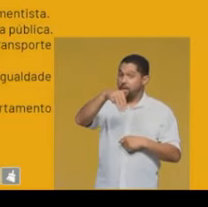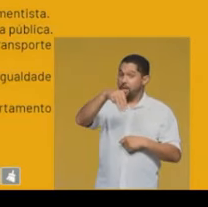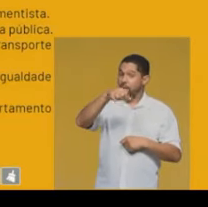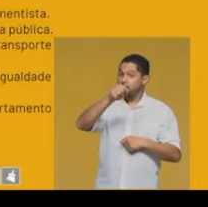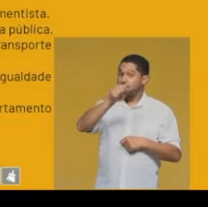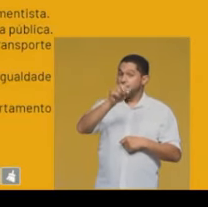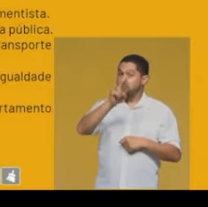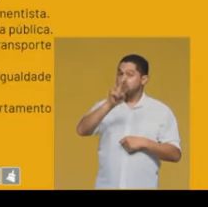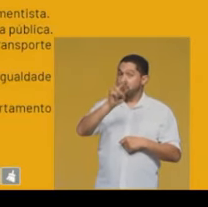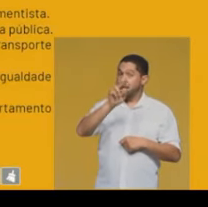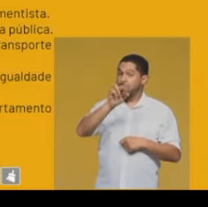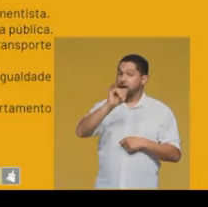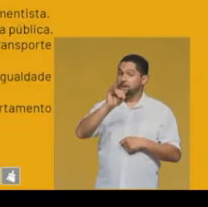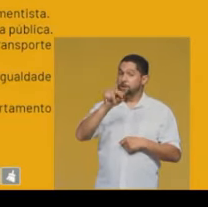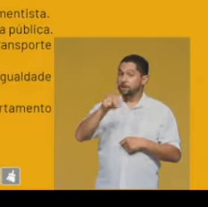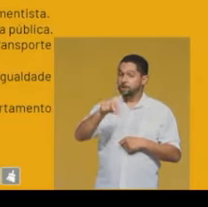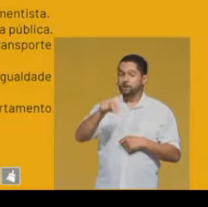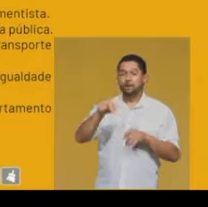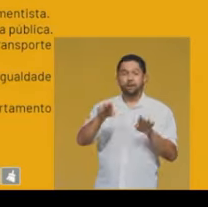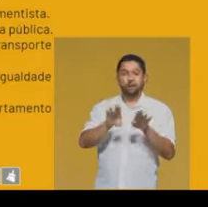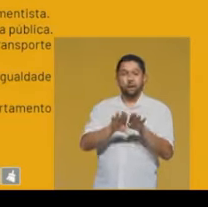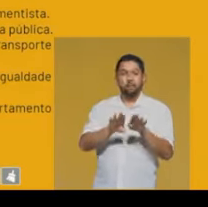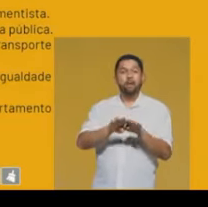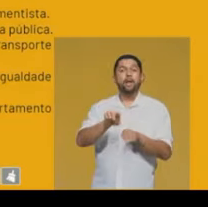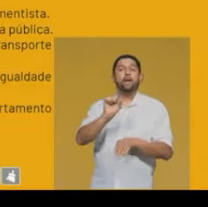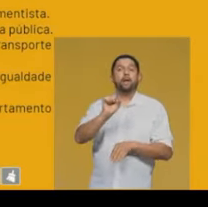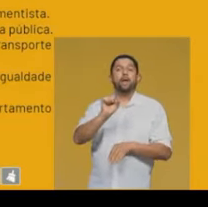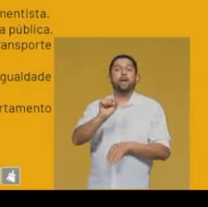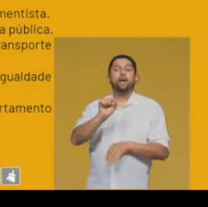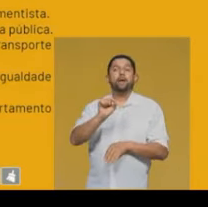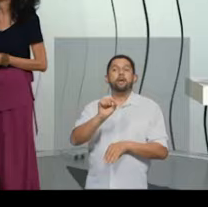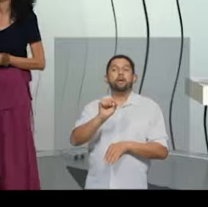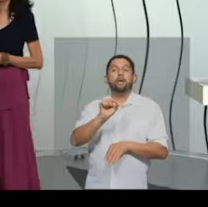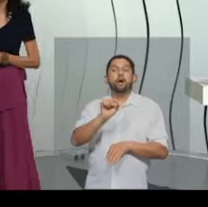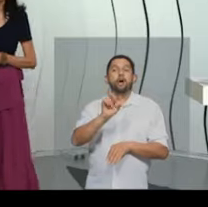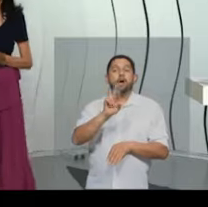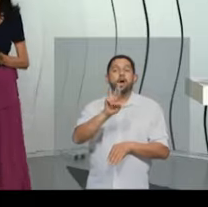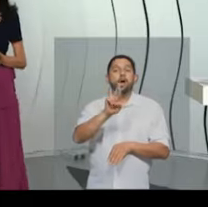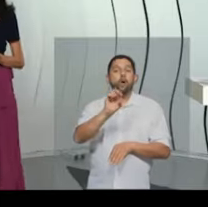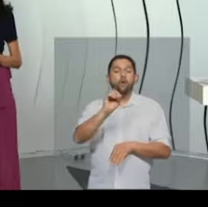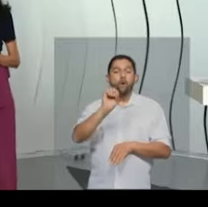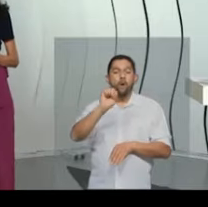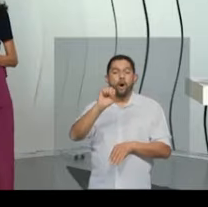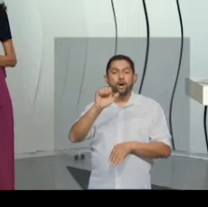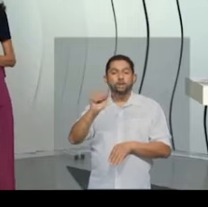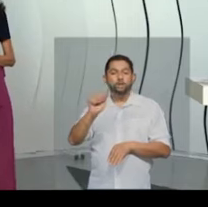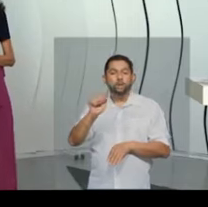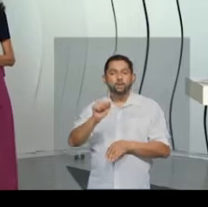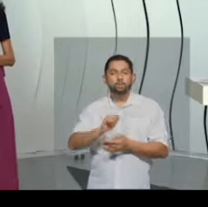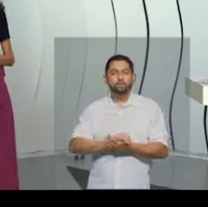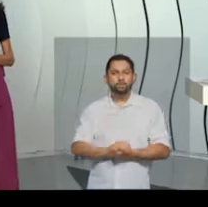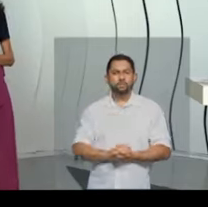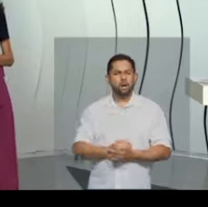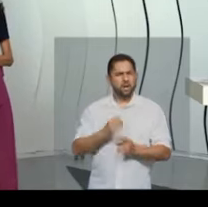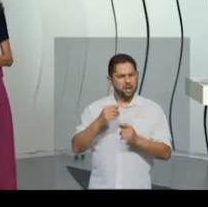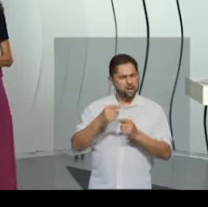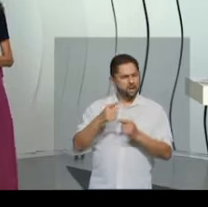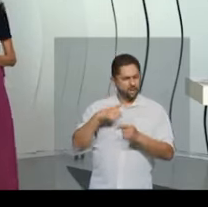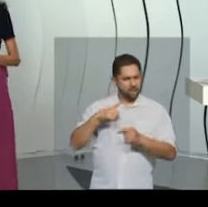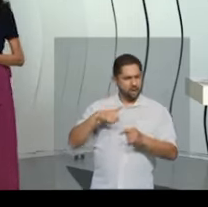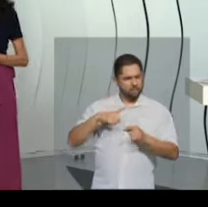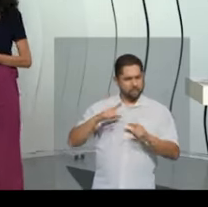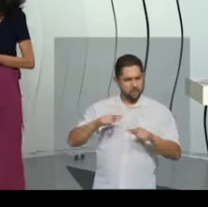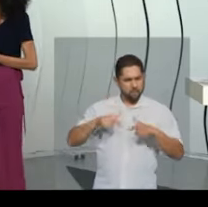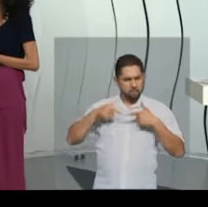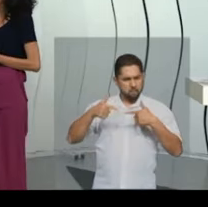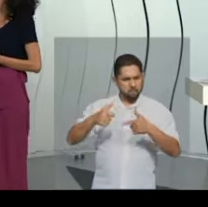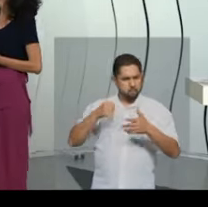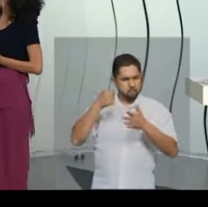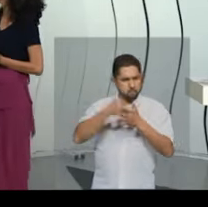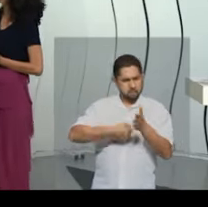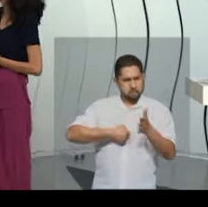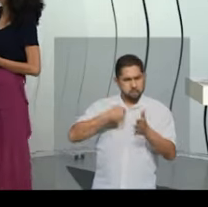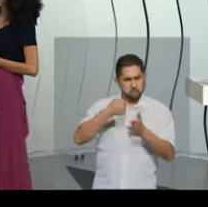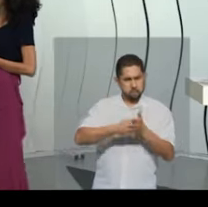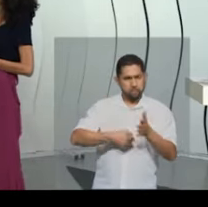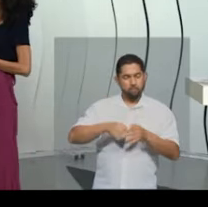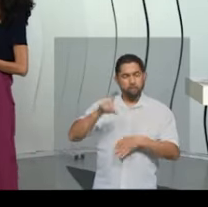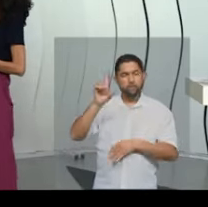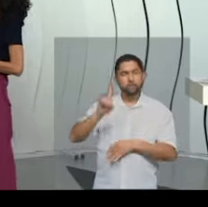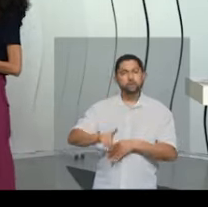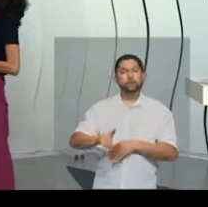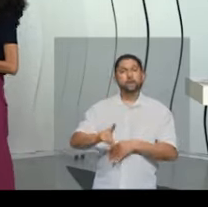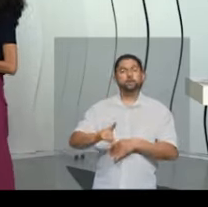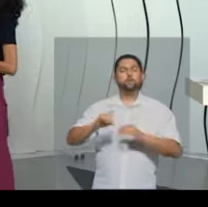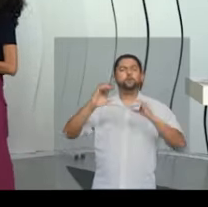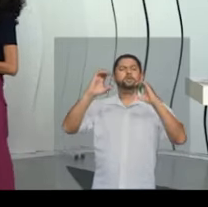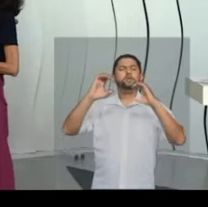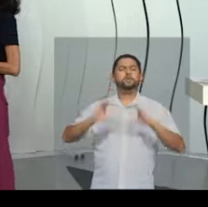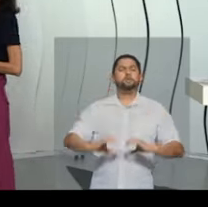Parks, você souber que eles lutaram pelos direitos civis nos Estados Unidos, você vai perceber